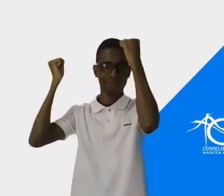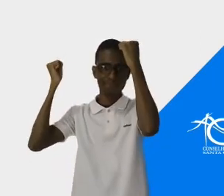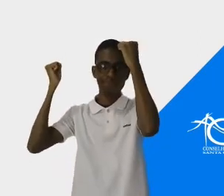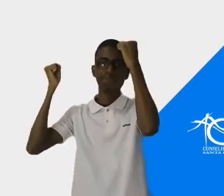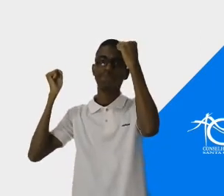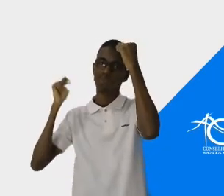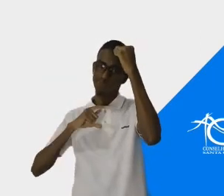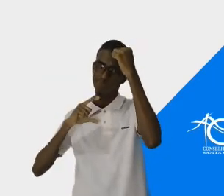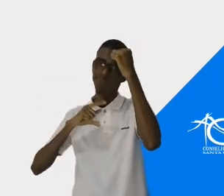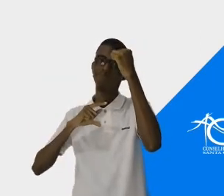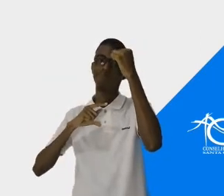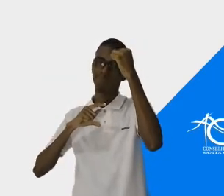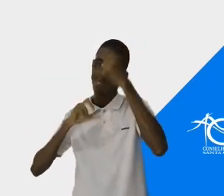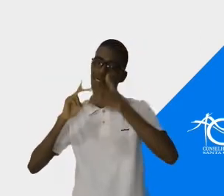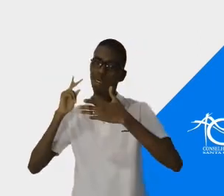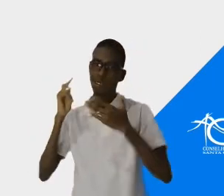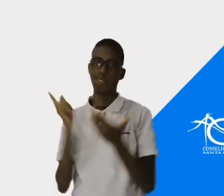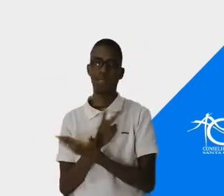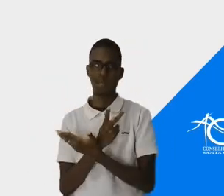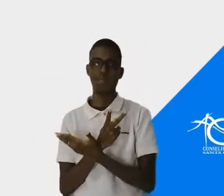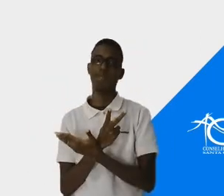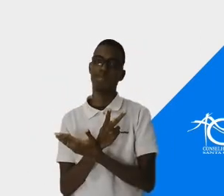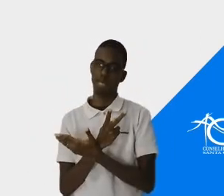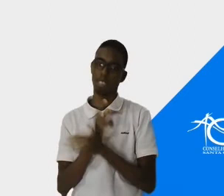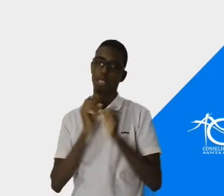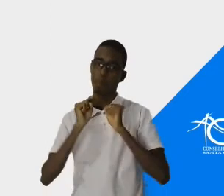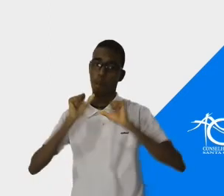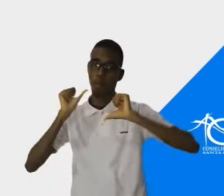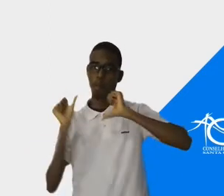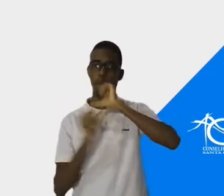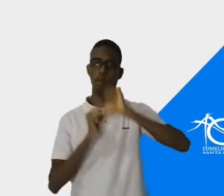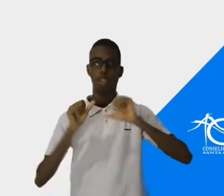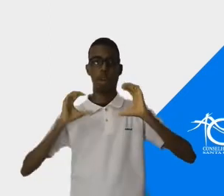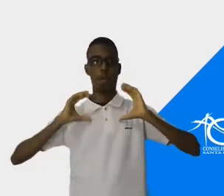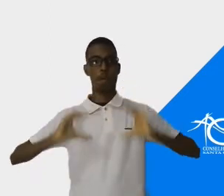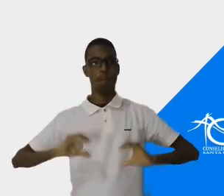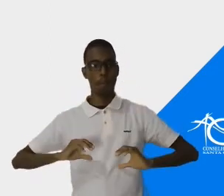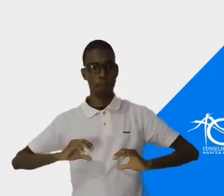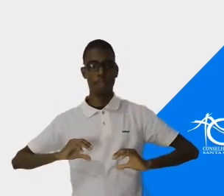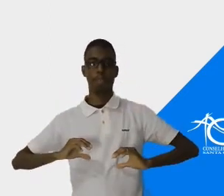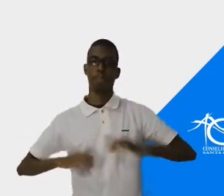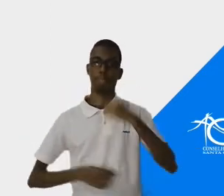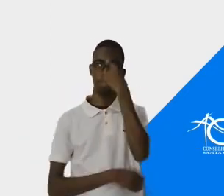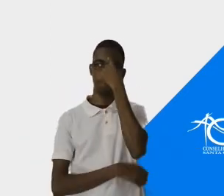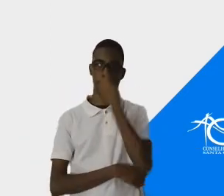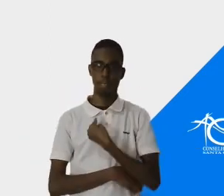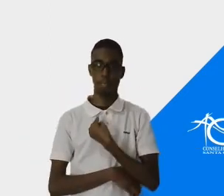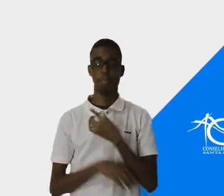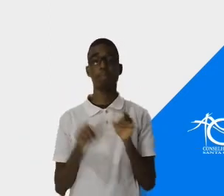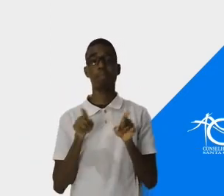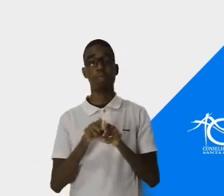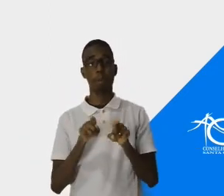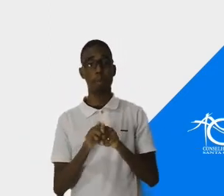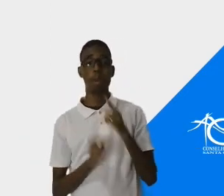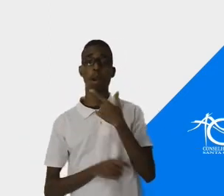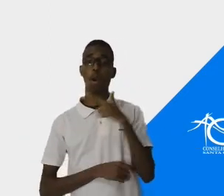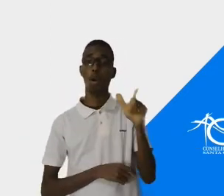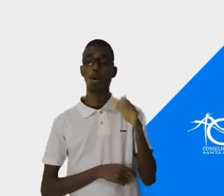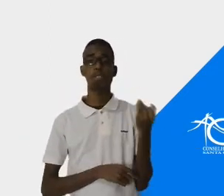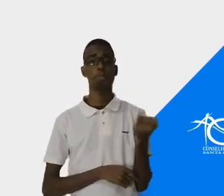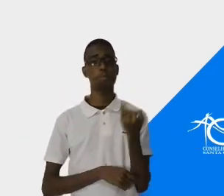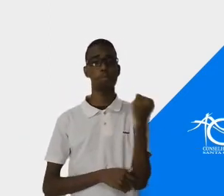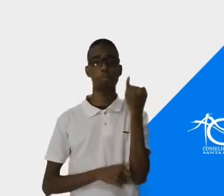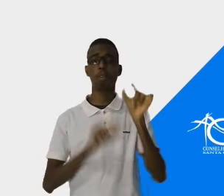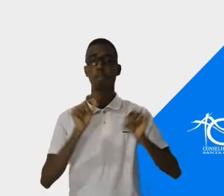cognitiva e emocional. Outro aspecto que eu acho muito importante também foi a contribuição de Luria,